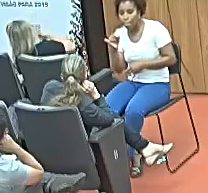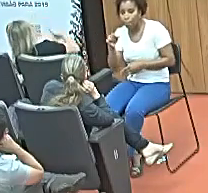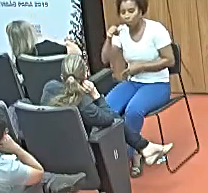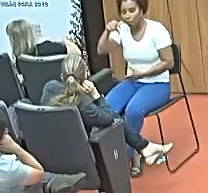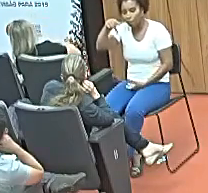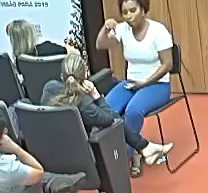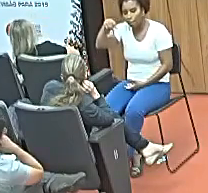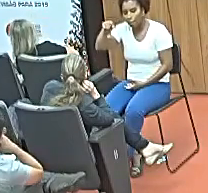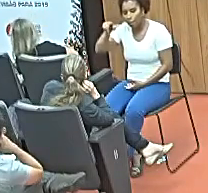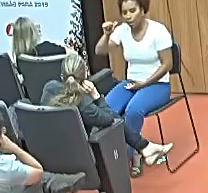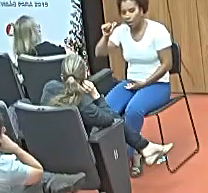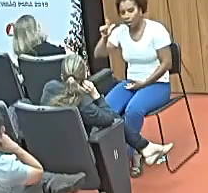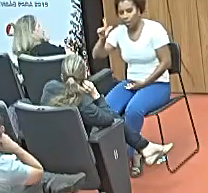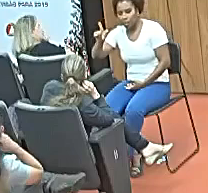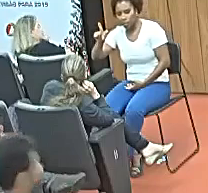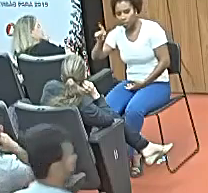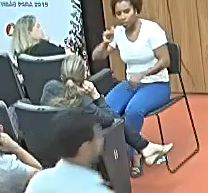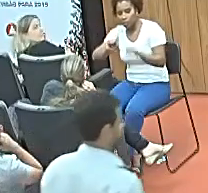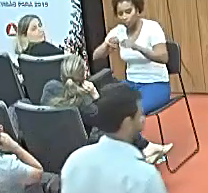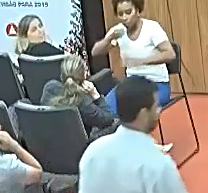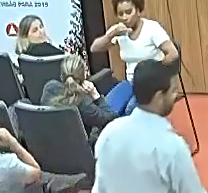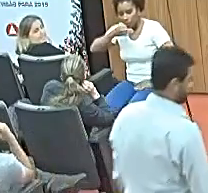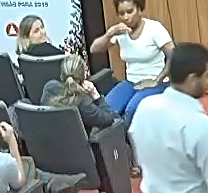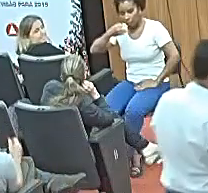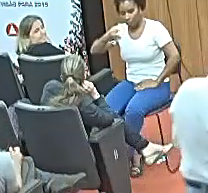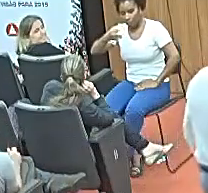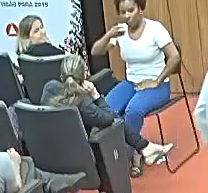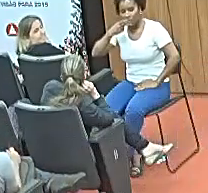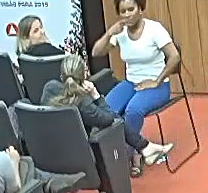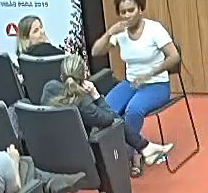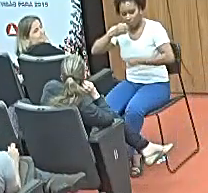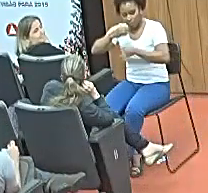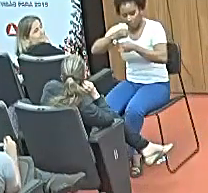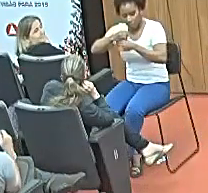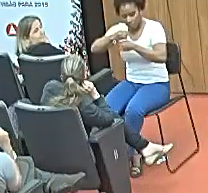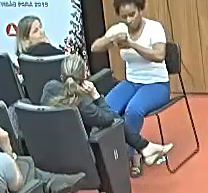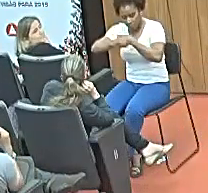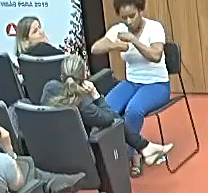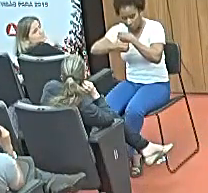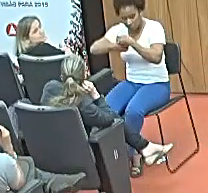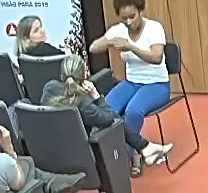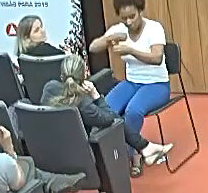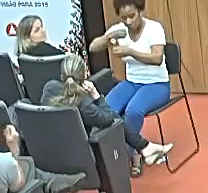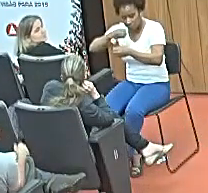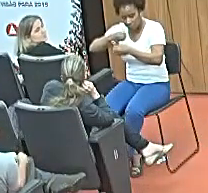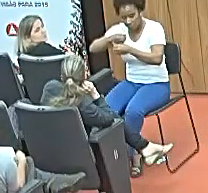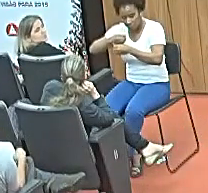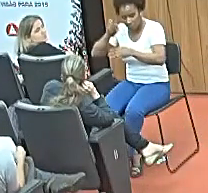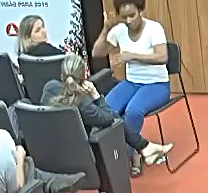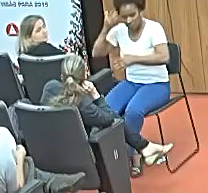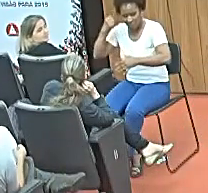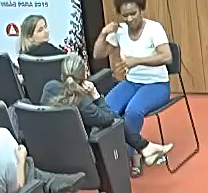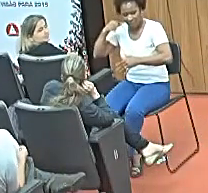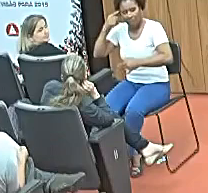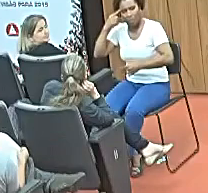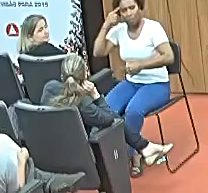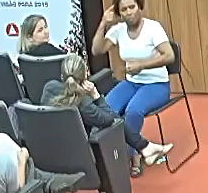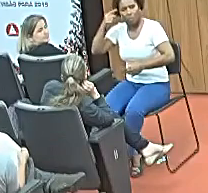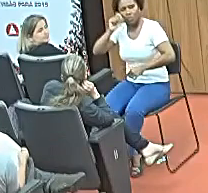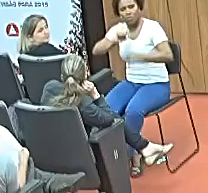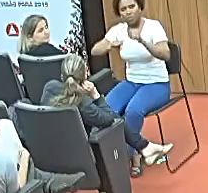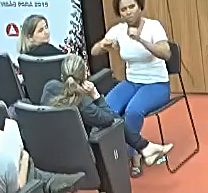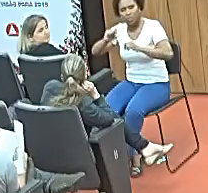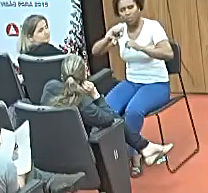executivo no âmbito dos programas 24 desenvolvimento de atividades de educação capacitação e